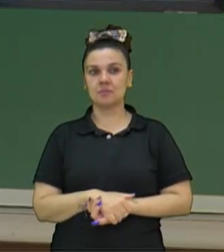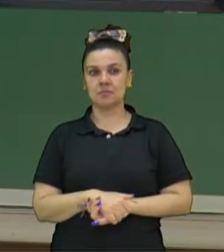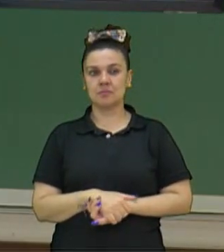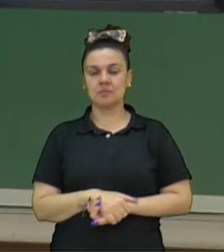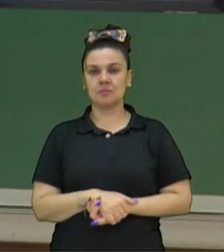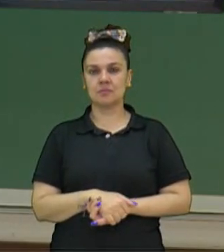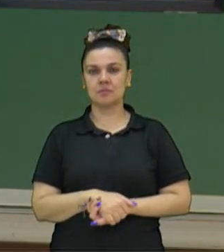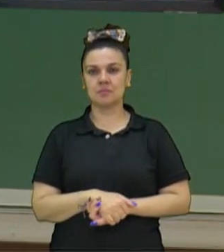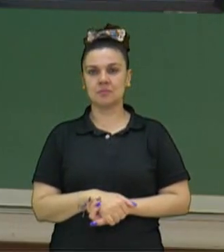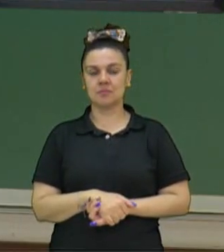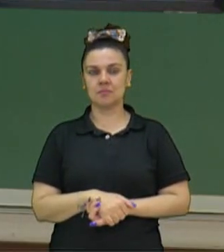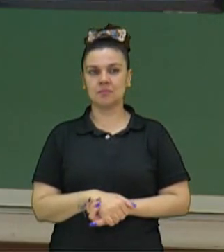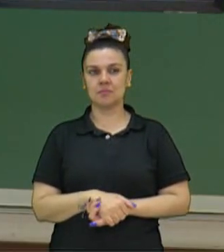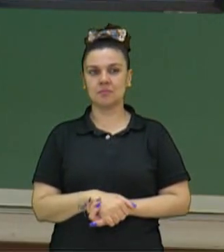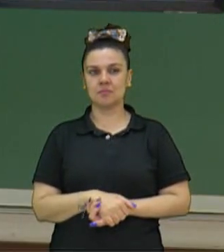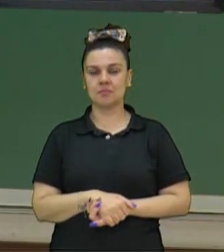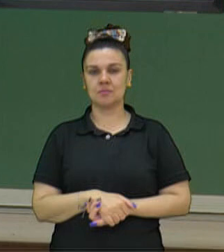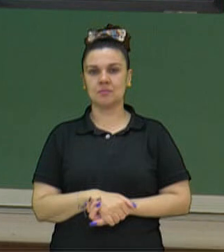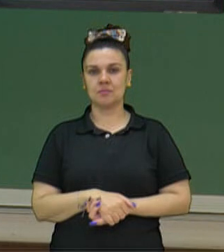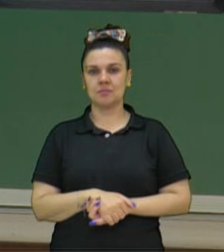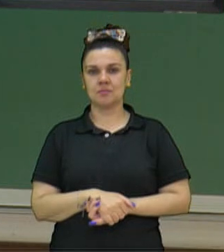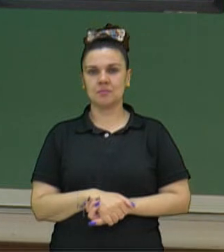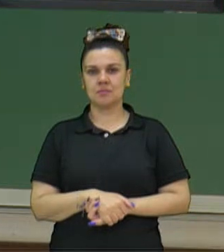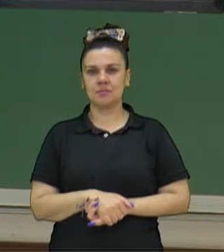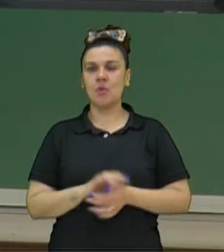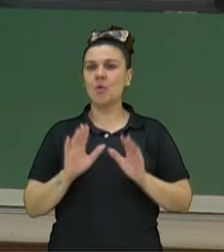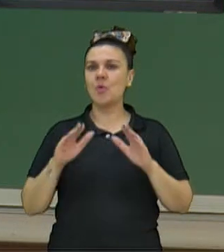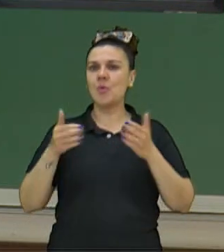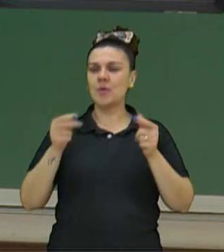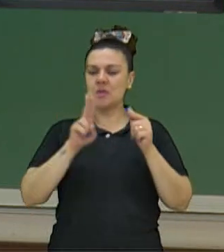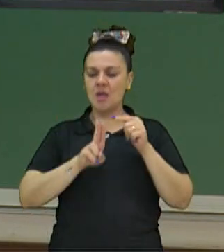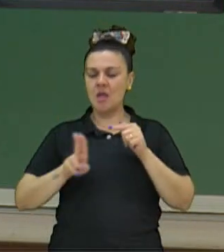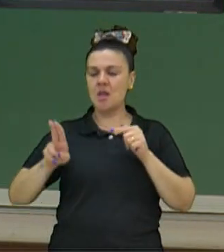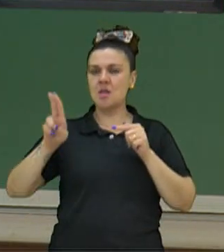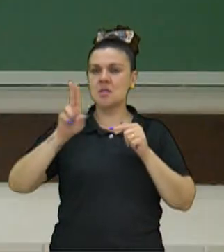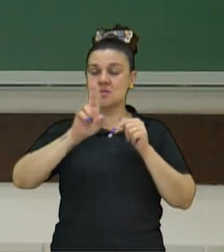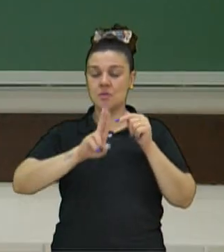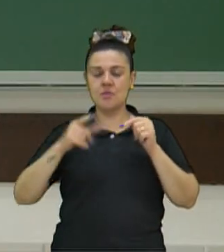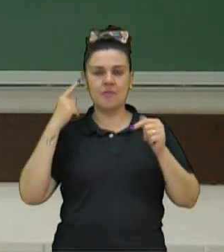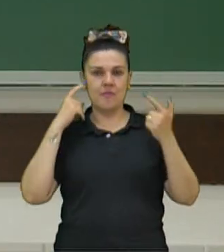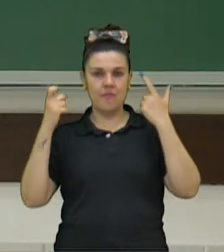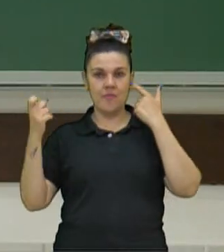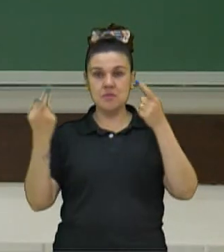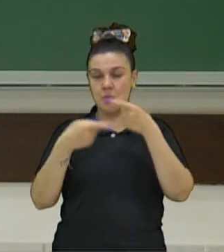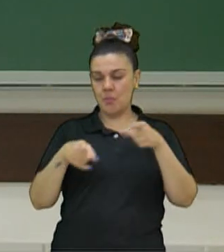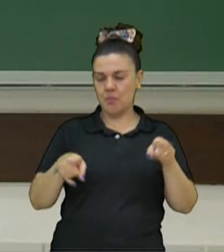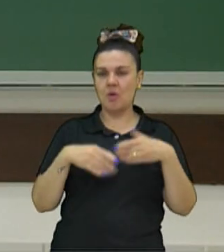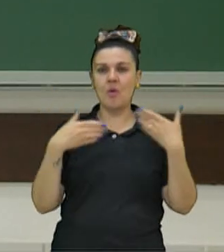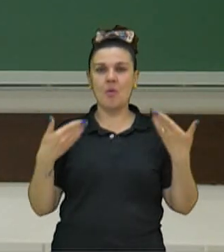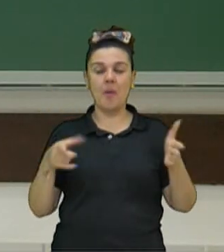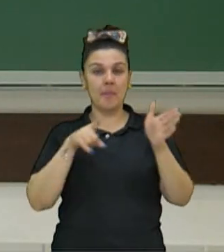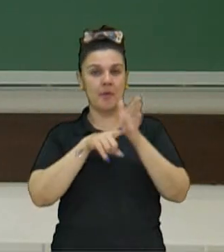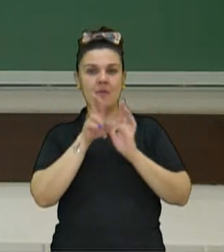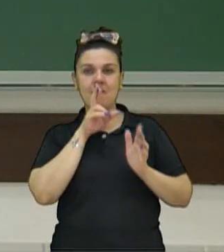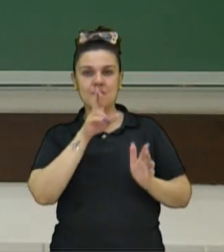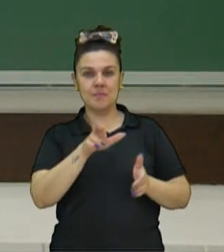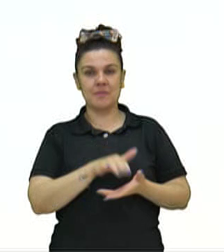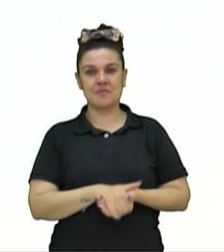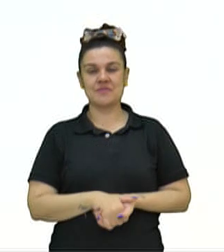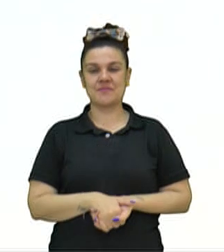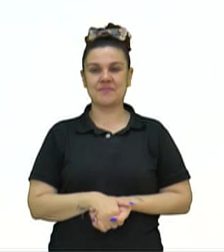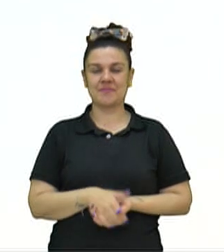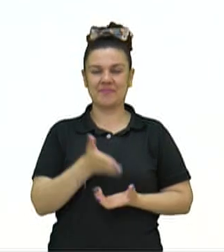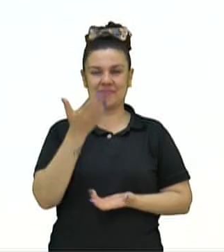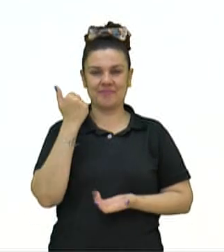What instrument do they use to play? O que, que eles estão usando para tocar? Essa é a minha pergunta. Responde no teu